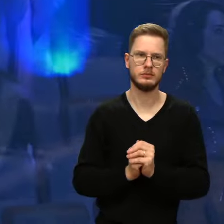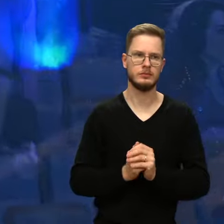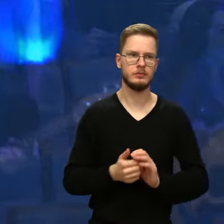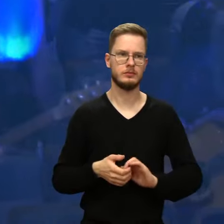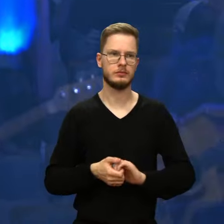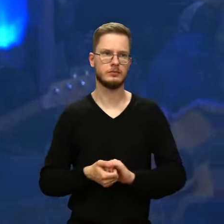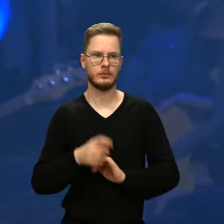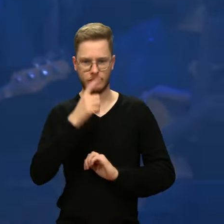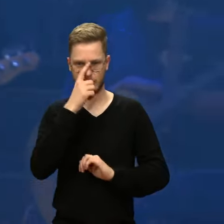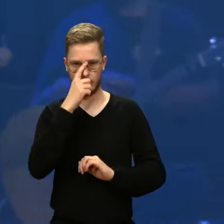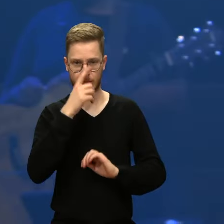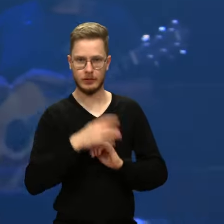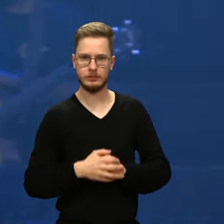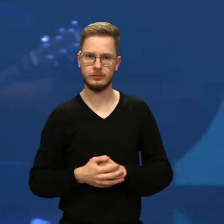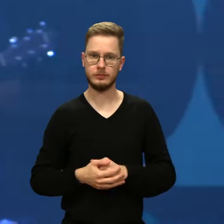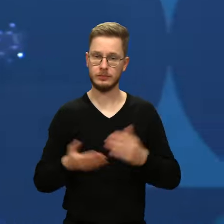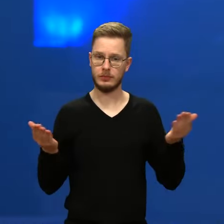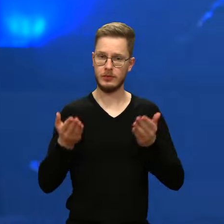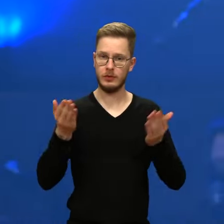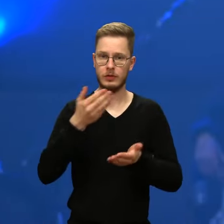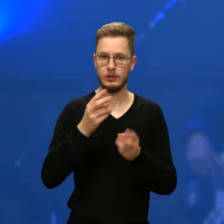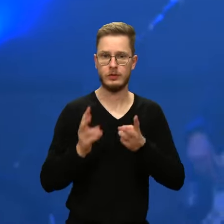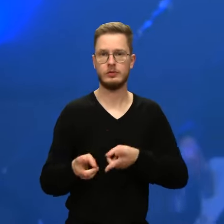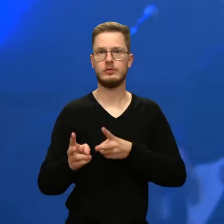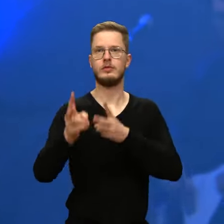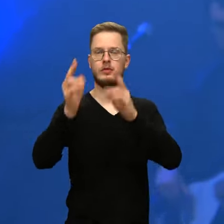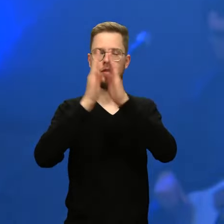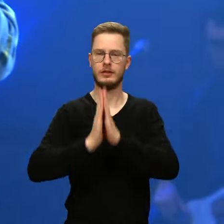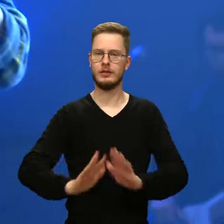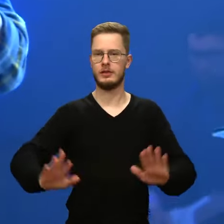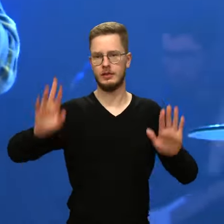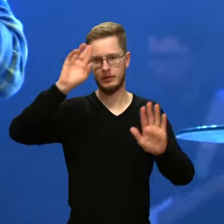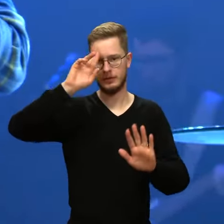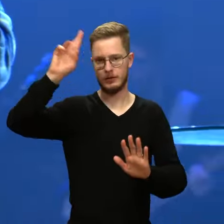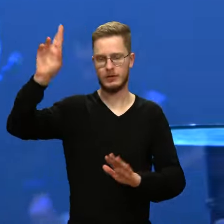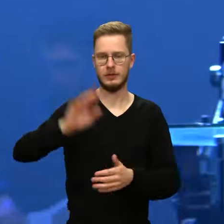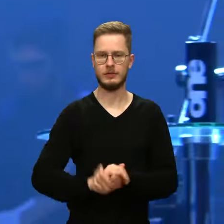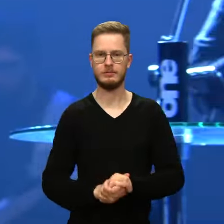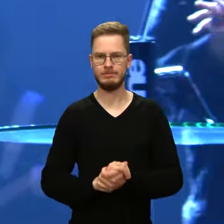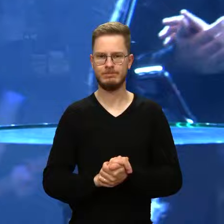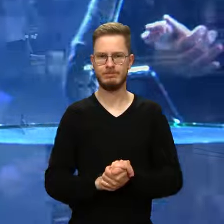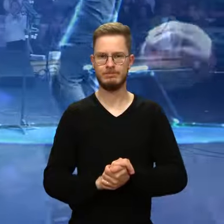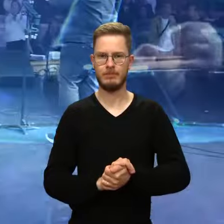amém. Nós vamos continuar adorando ao Senhor. Amém. Você pode aplaudir o Senhor.